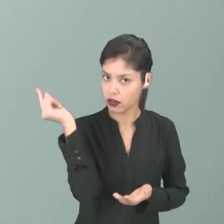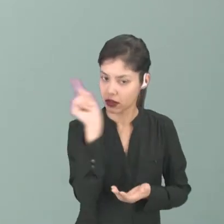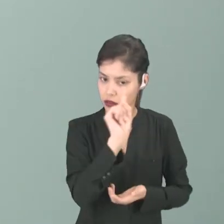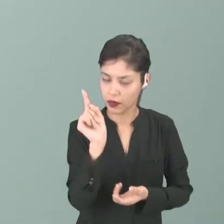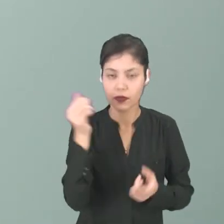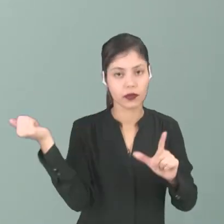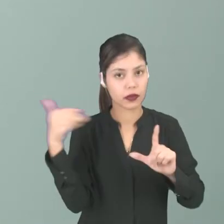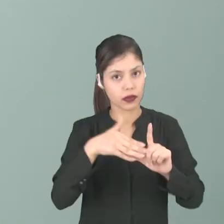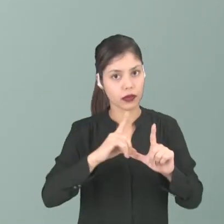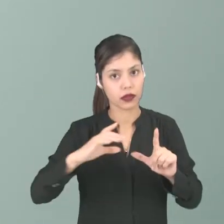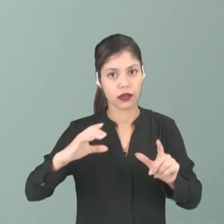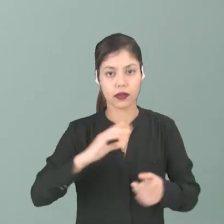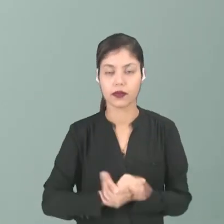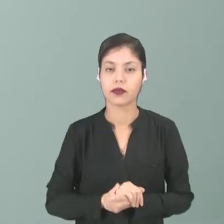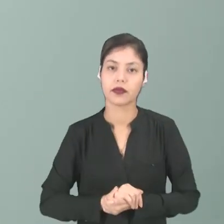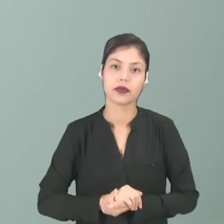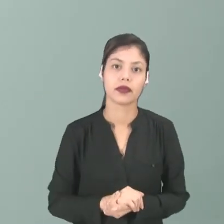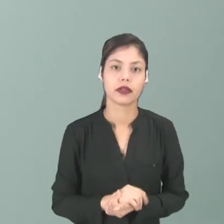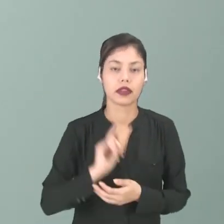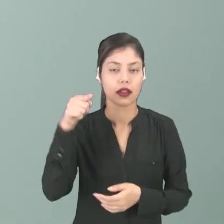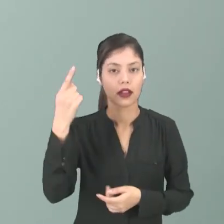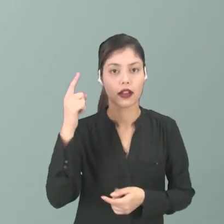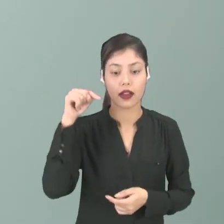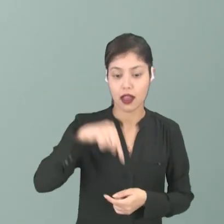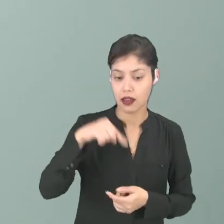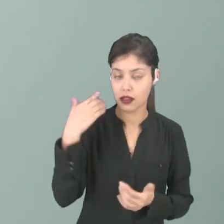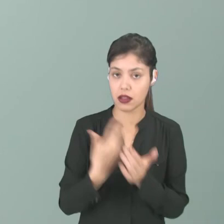esqueçam de acessar a nossa plataforma Eduque, lá vai ter